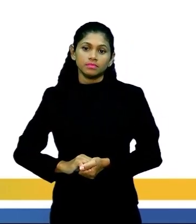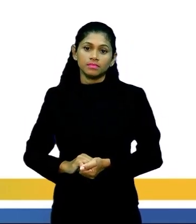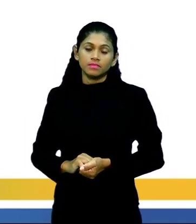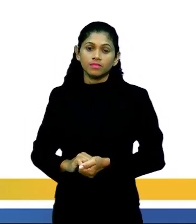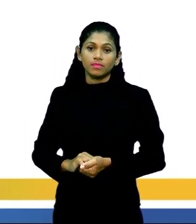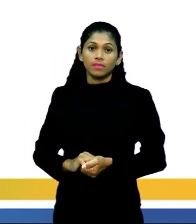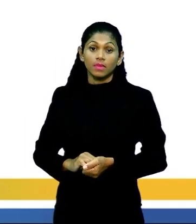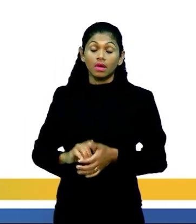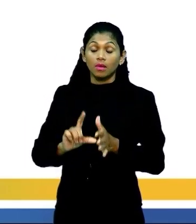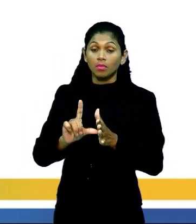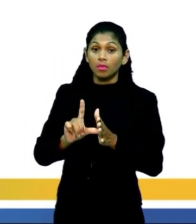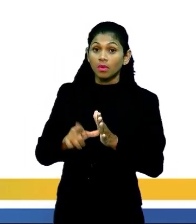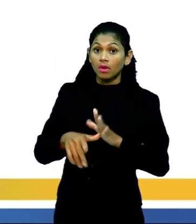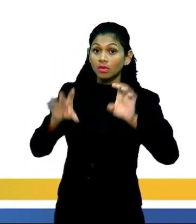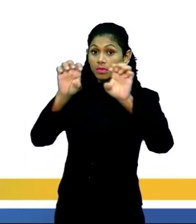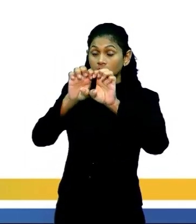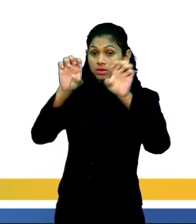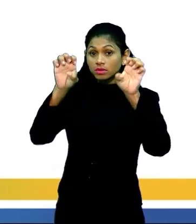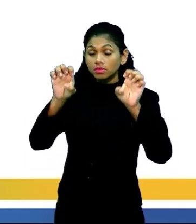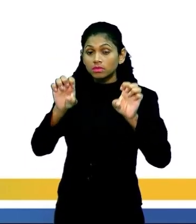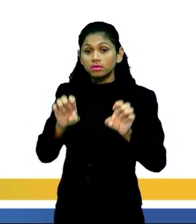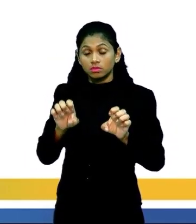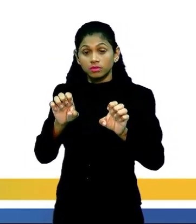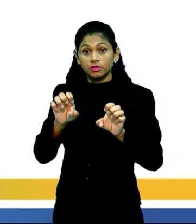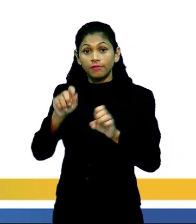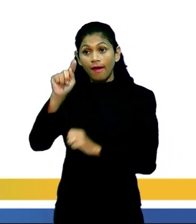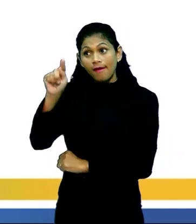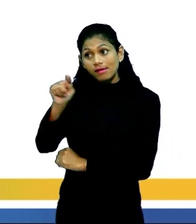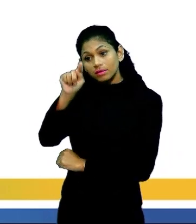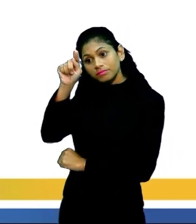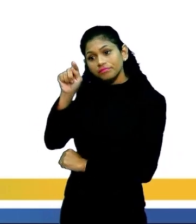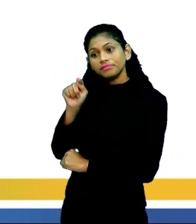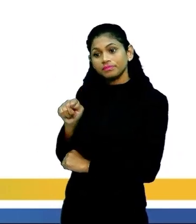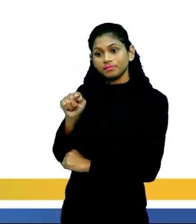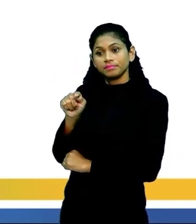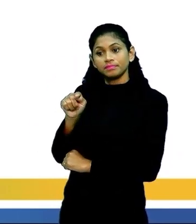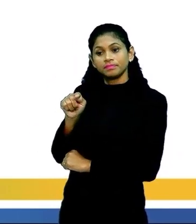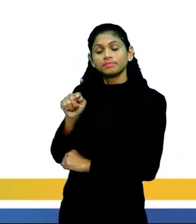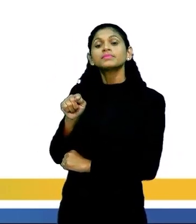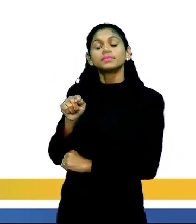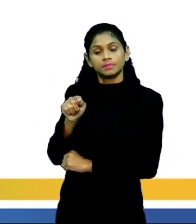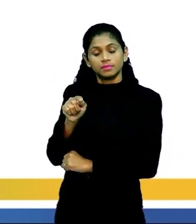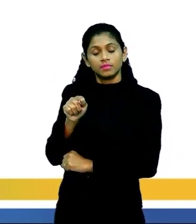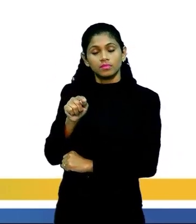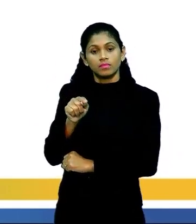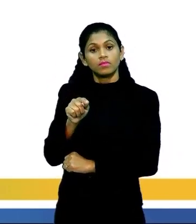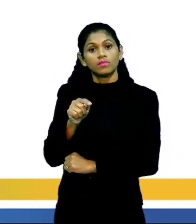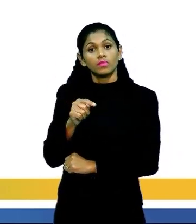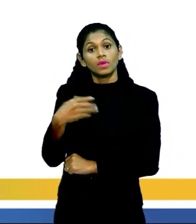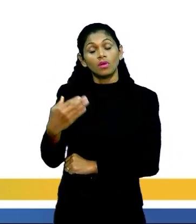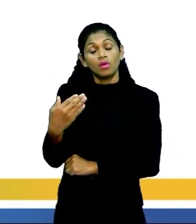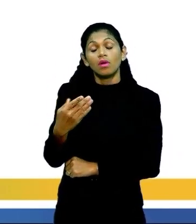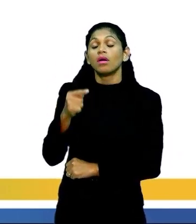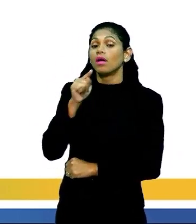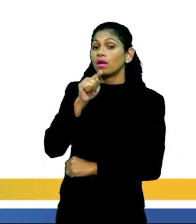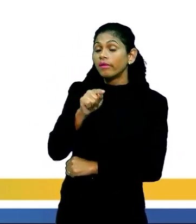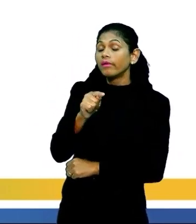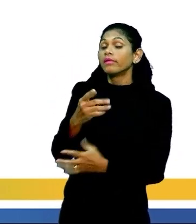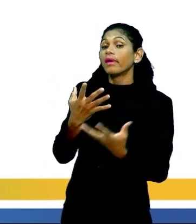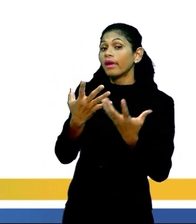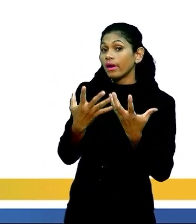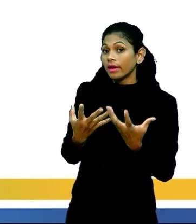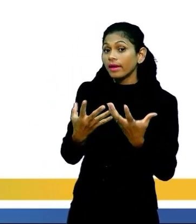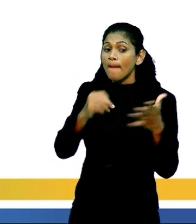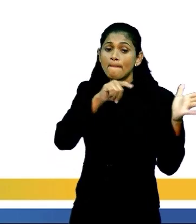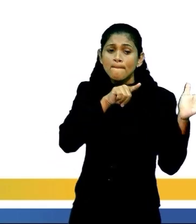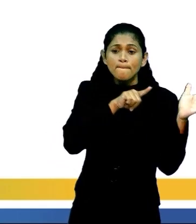A próxima forma nós temos a interrogativa, né? Quando você quer fazer uma pergunta e geralmente no